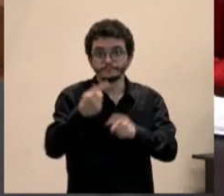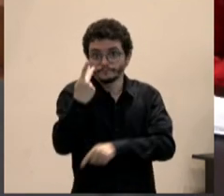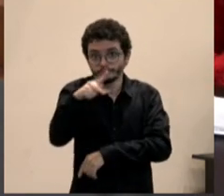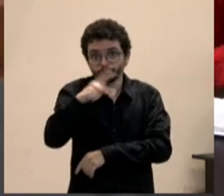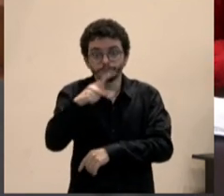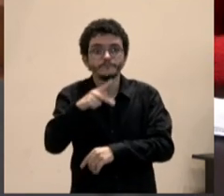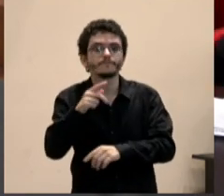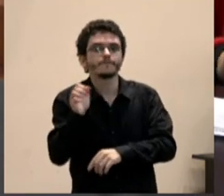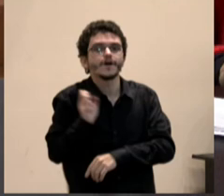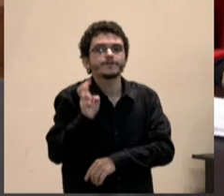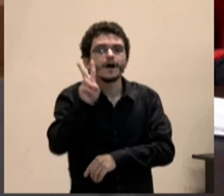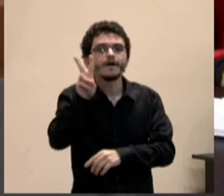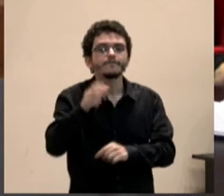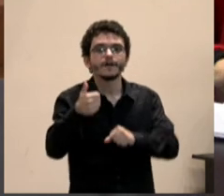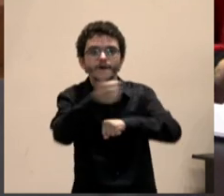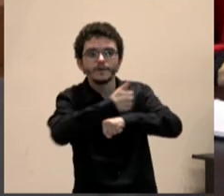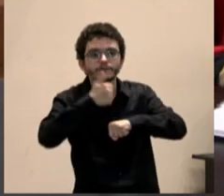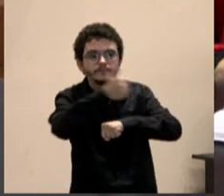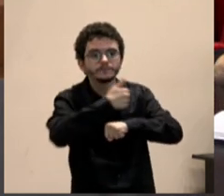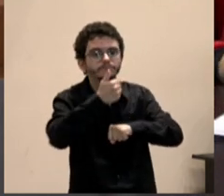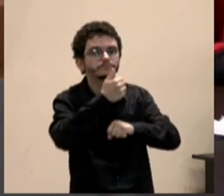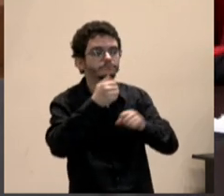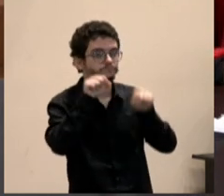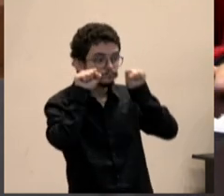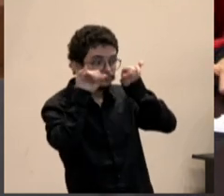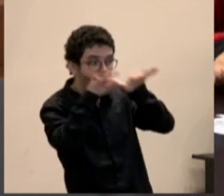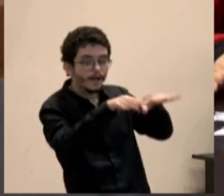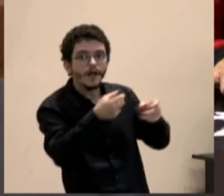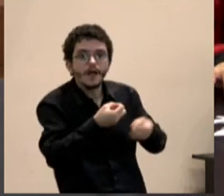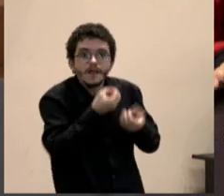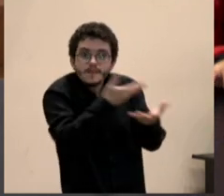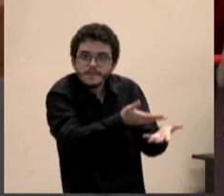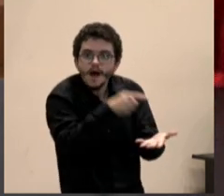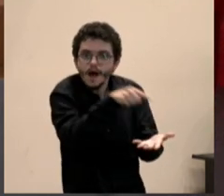uma profissão pelo prestígio que você dá a ela.